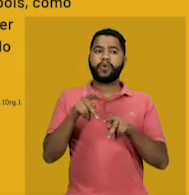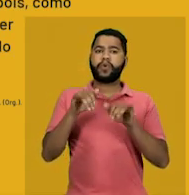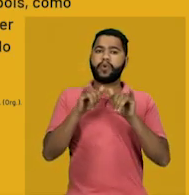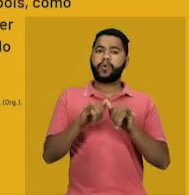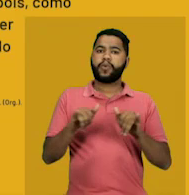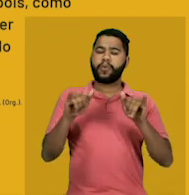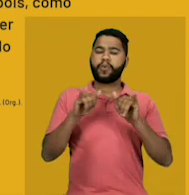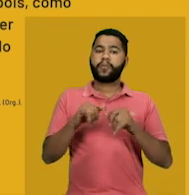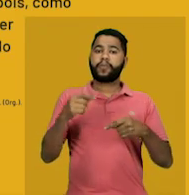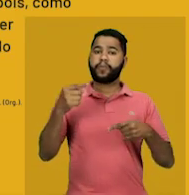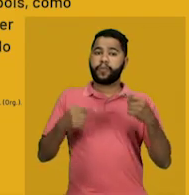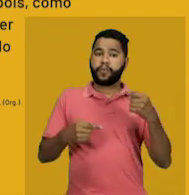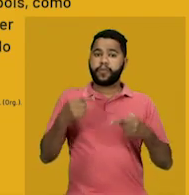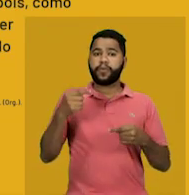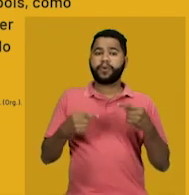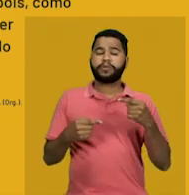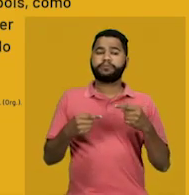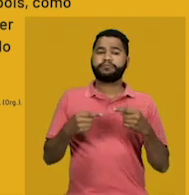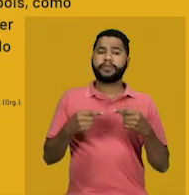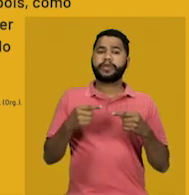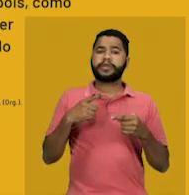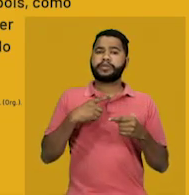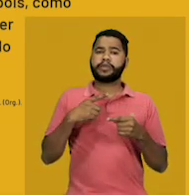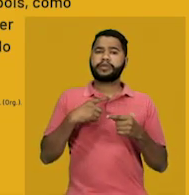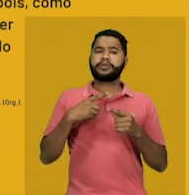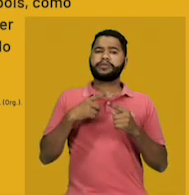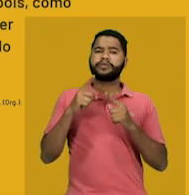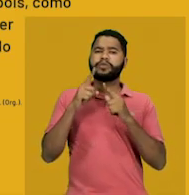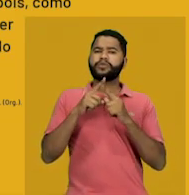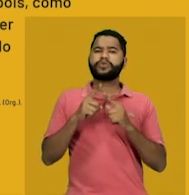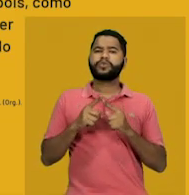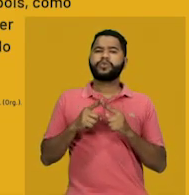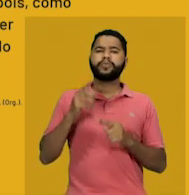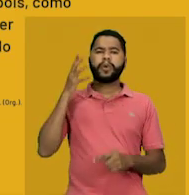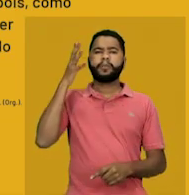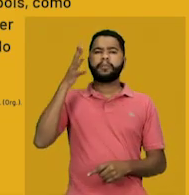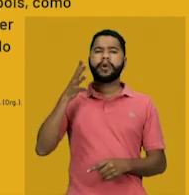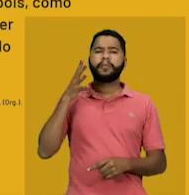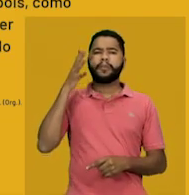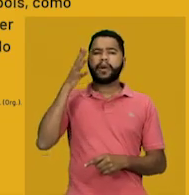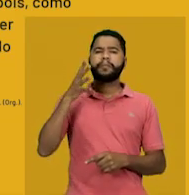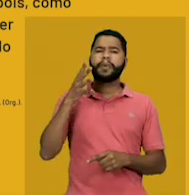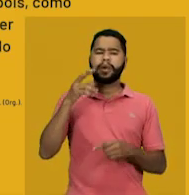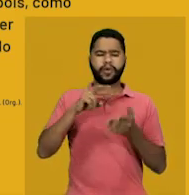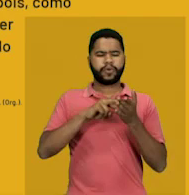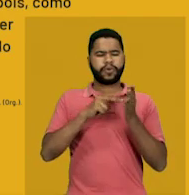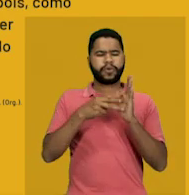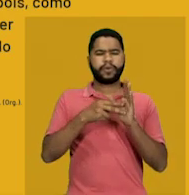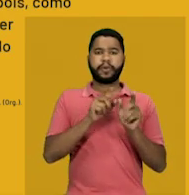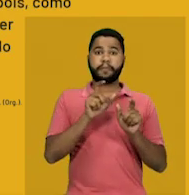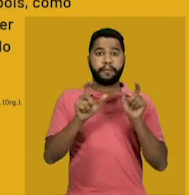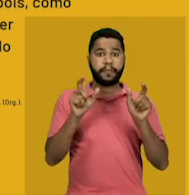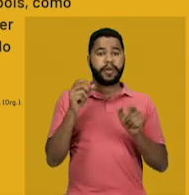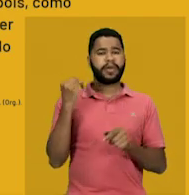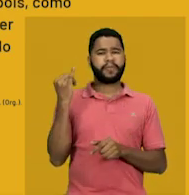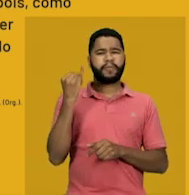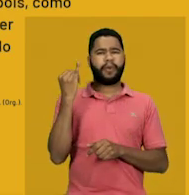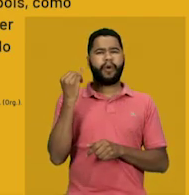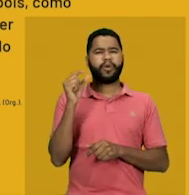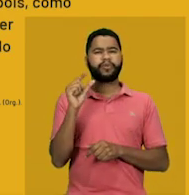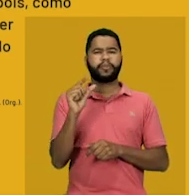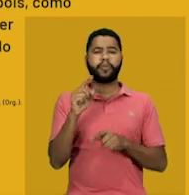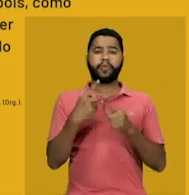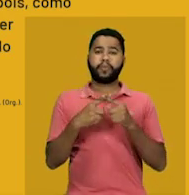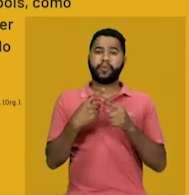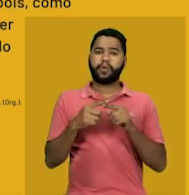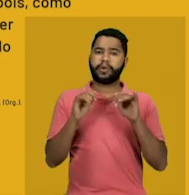mensagens políticas. Nesse tipo de discurso, o significado das palavras importa pouco, pois,